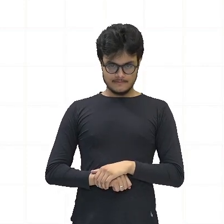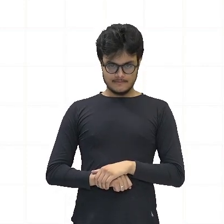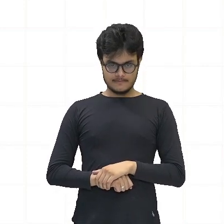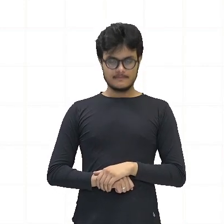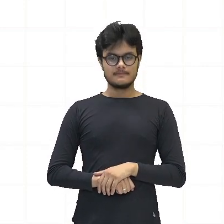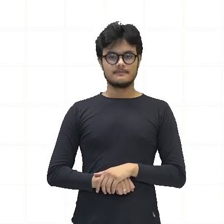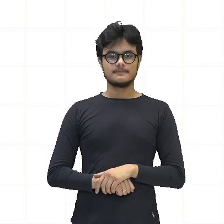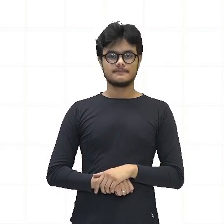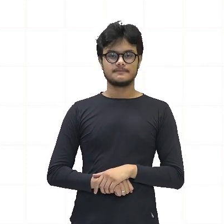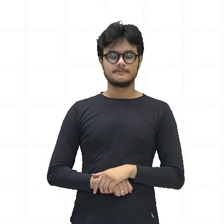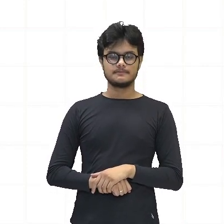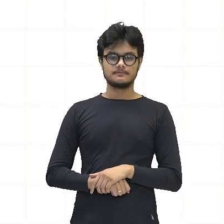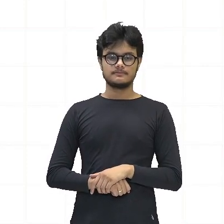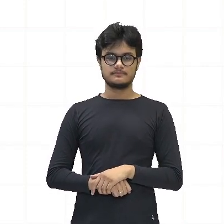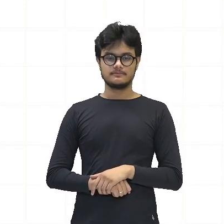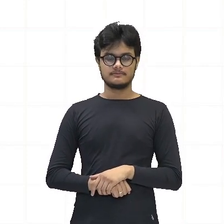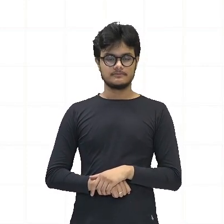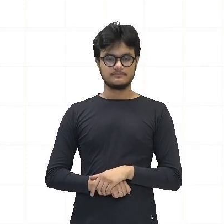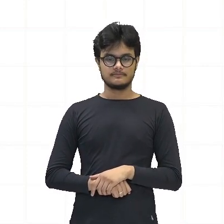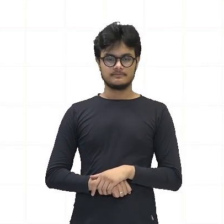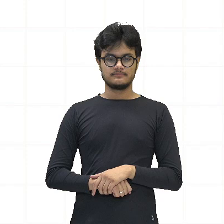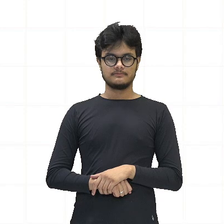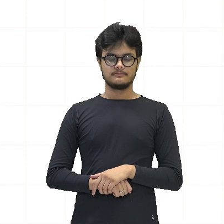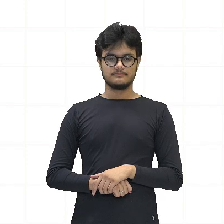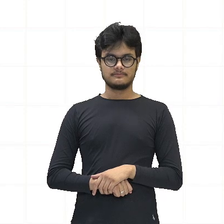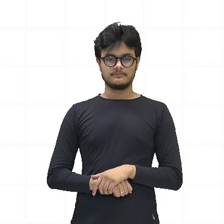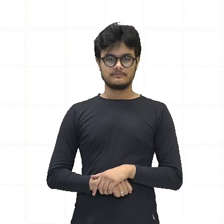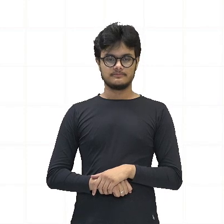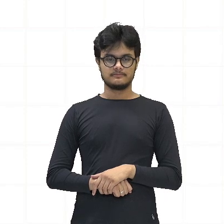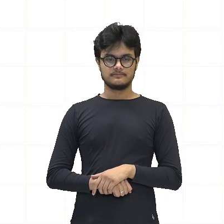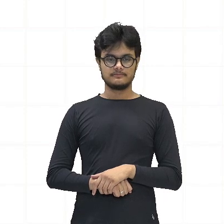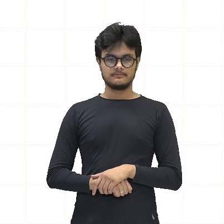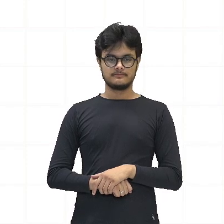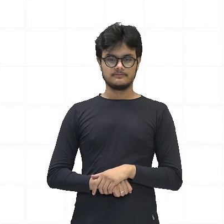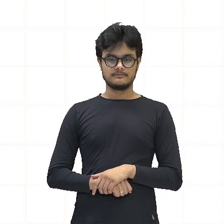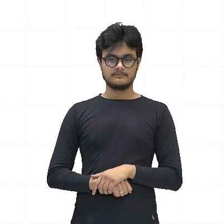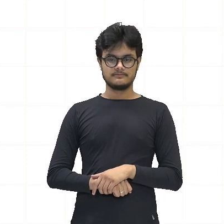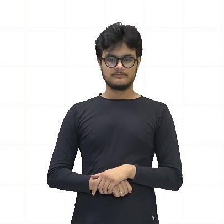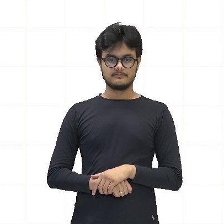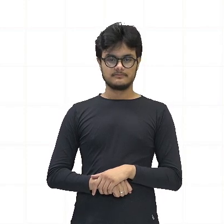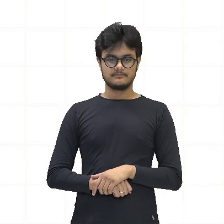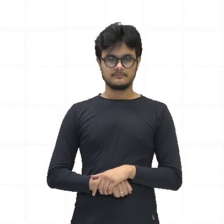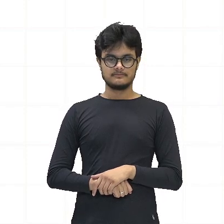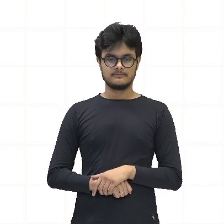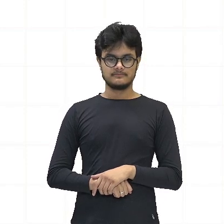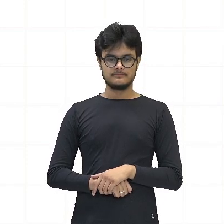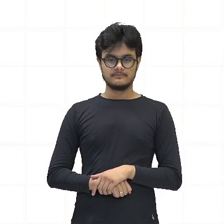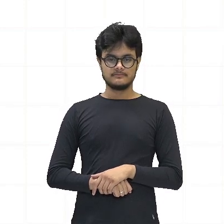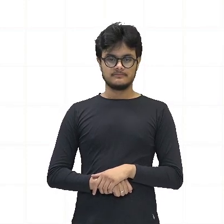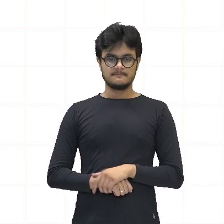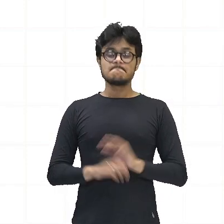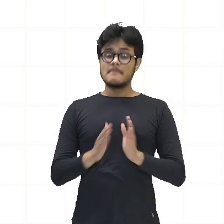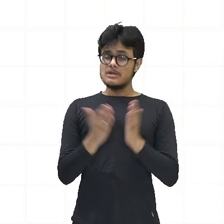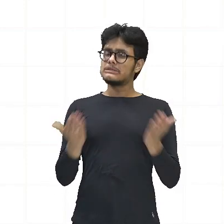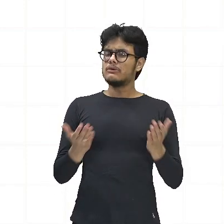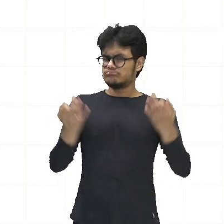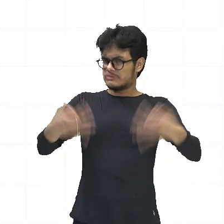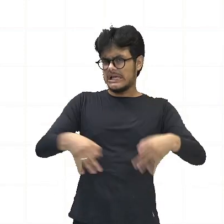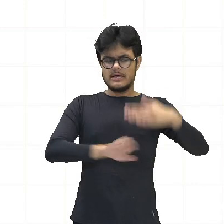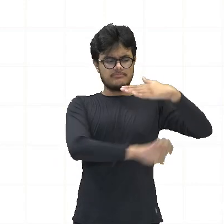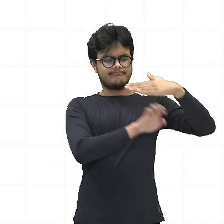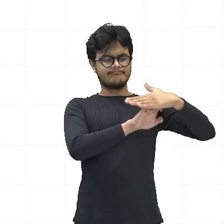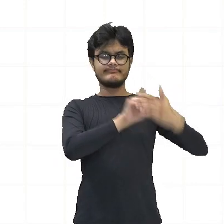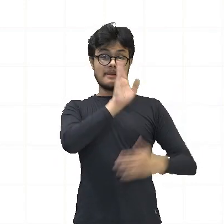Então, no geral, no geral, elas impõem